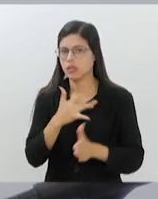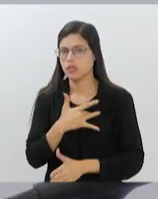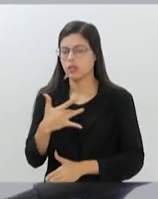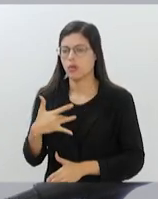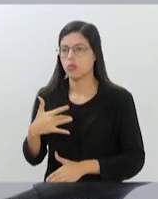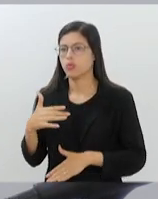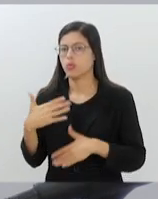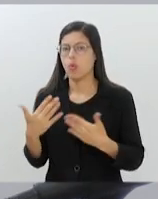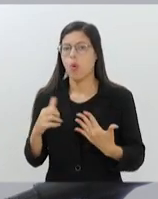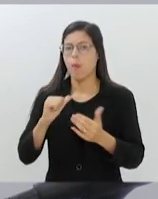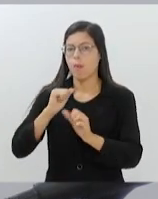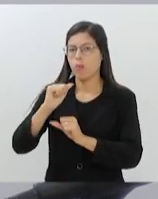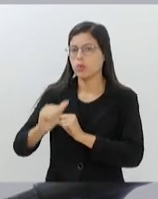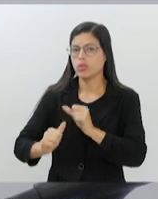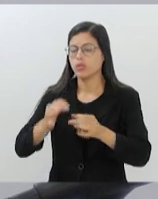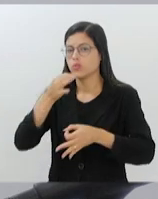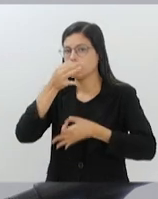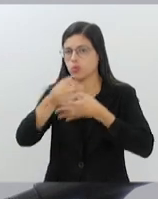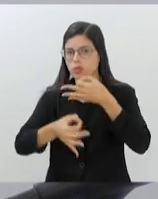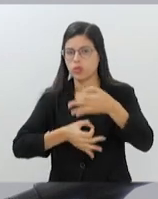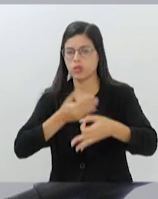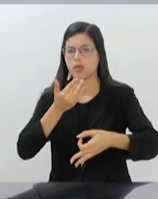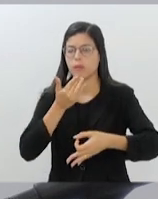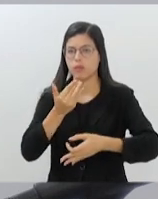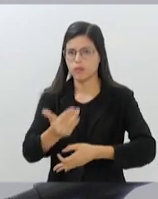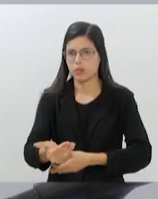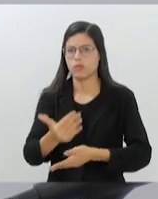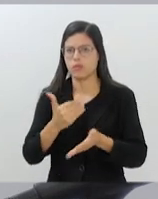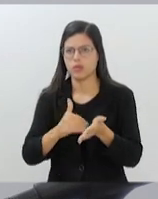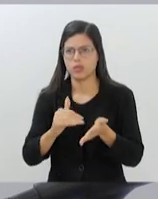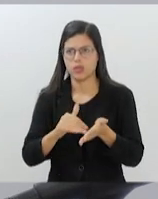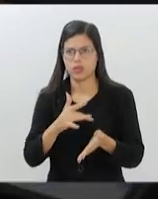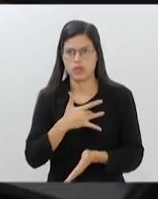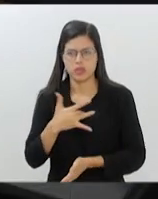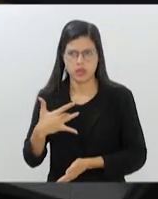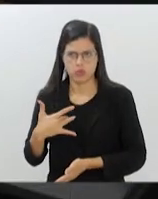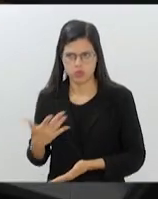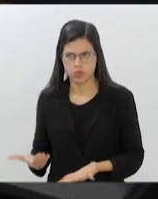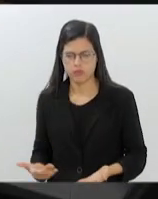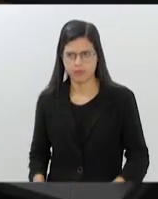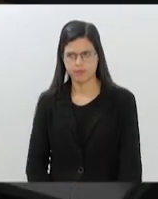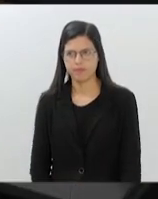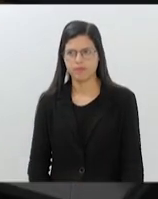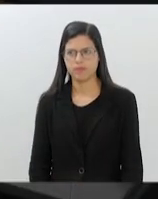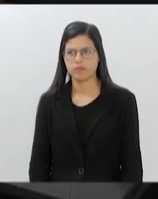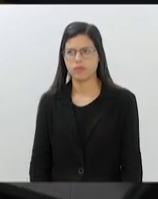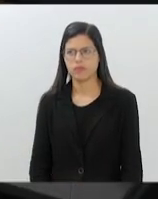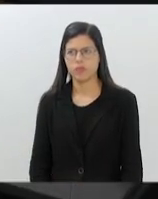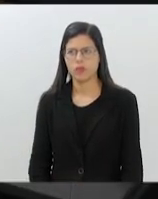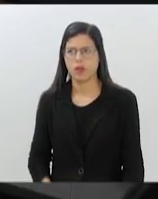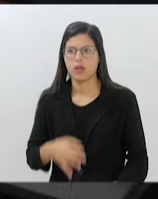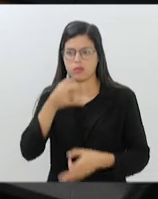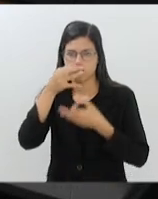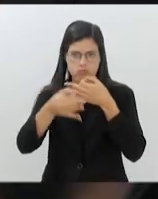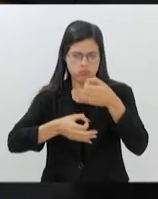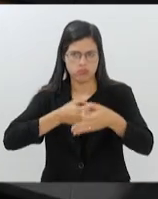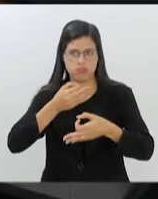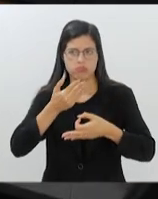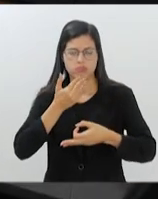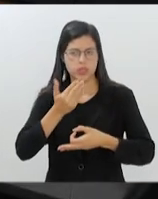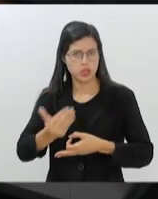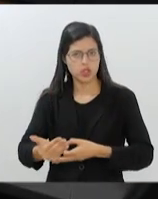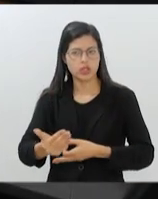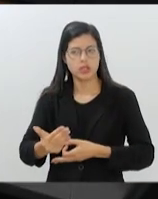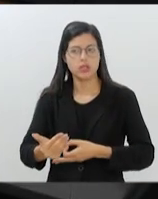foi a alteração sugerida pedida pela secretária de saúde a a sugestão que foi solicitada era que